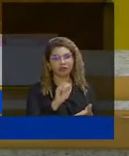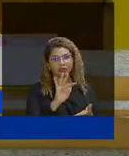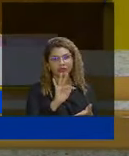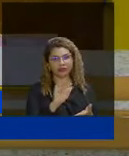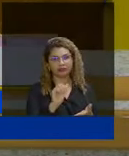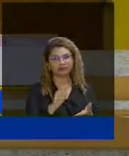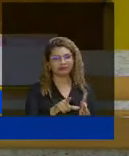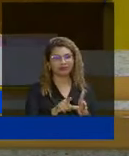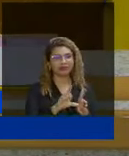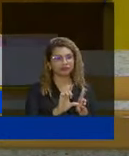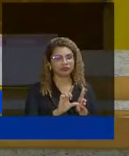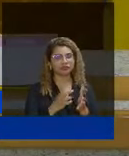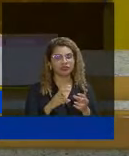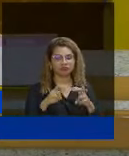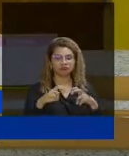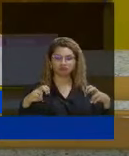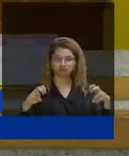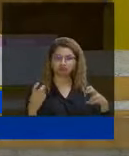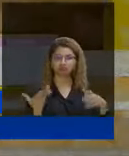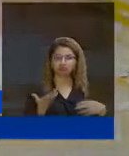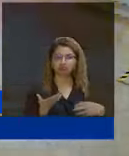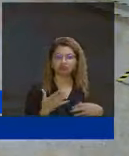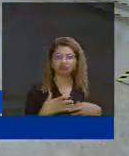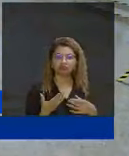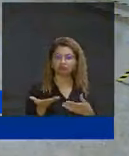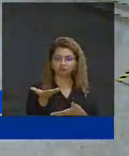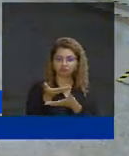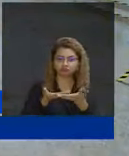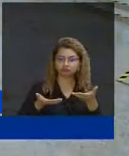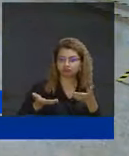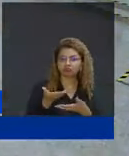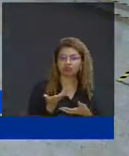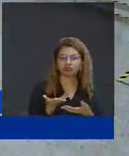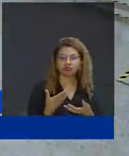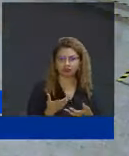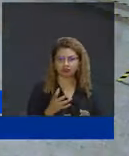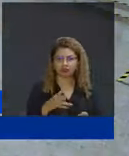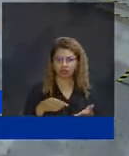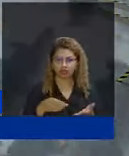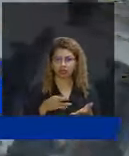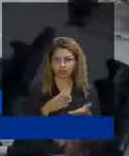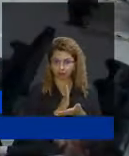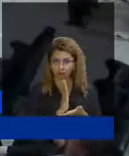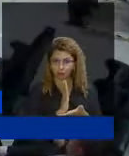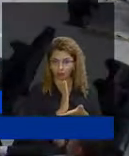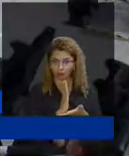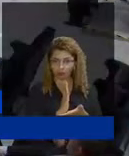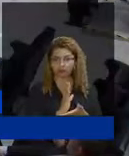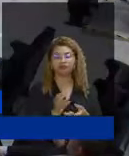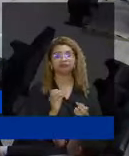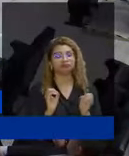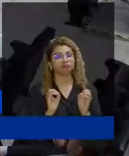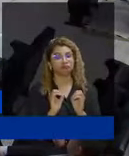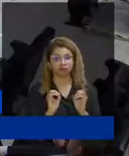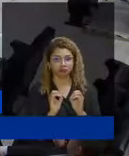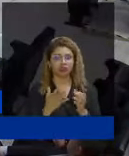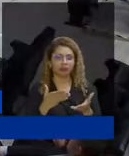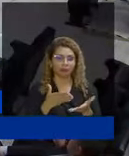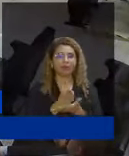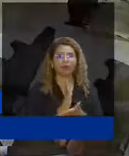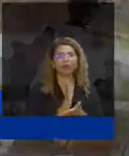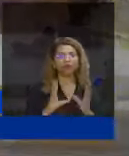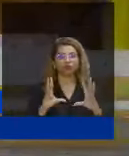olhos amendoados, os castanhos colegas escuros e as e traje colegas toca se preta. há algum óbice à aprovação. Não havendo, está aprovada a